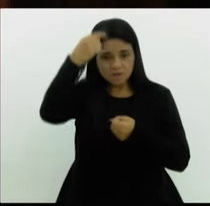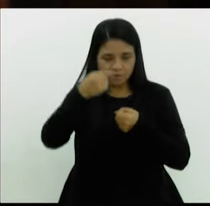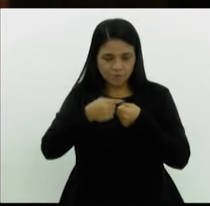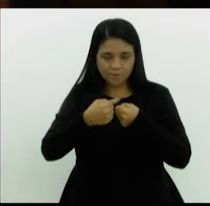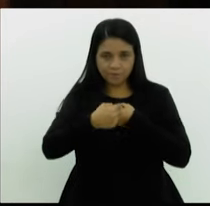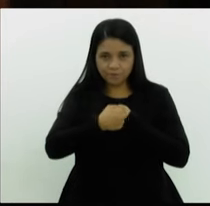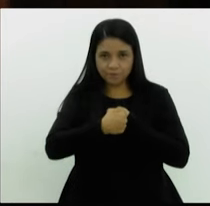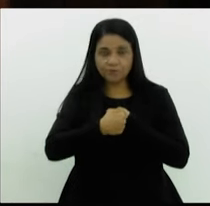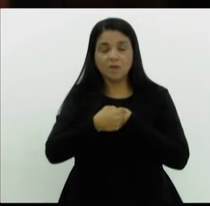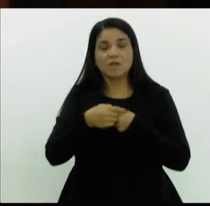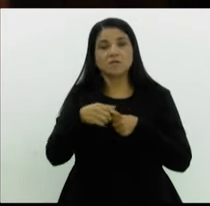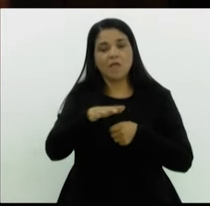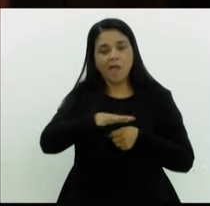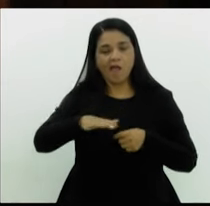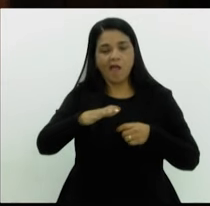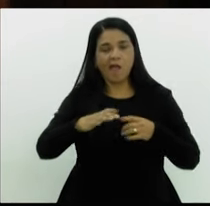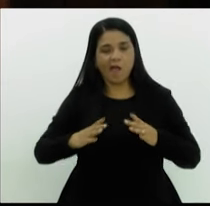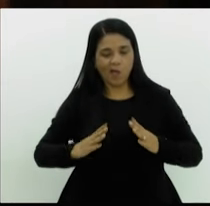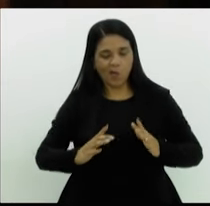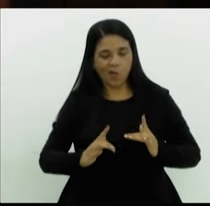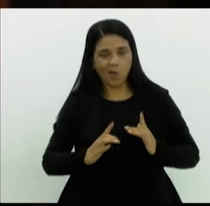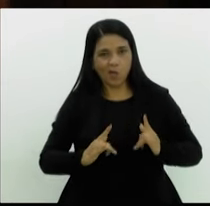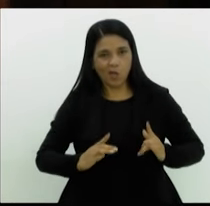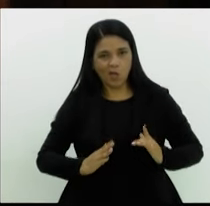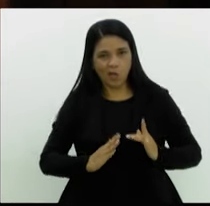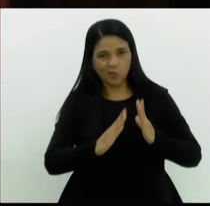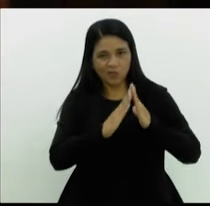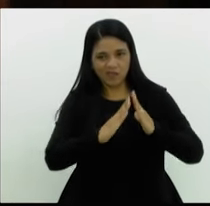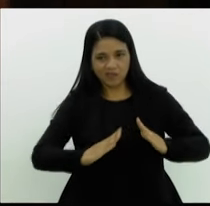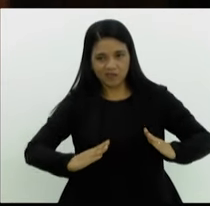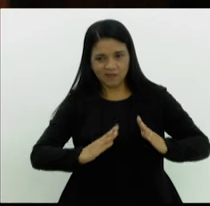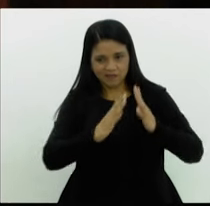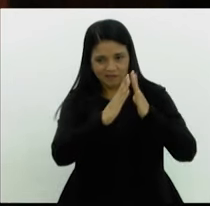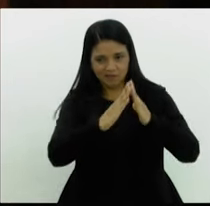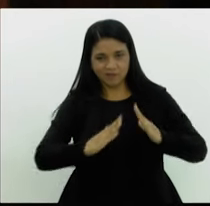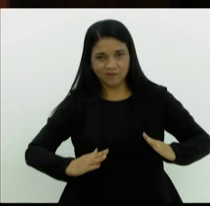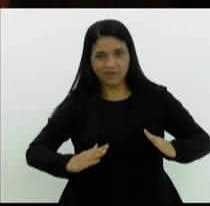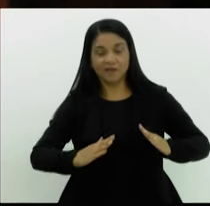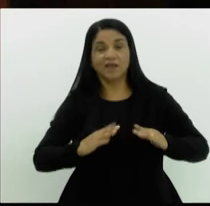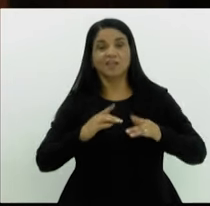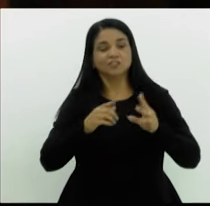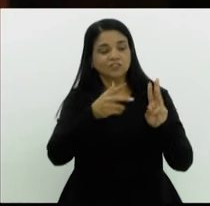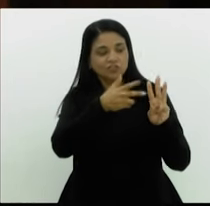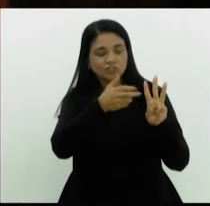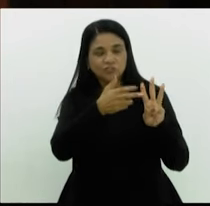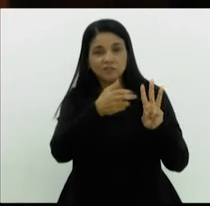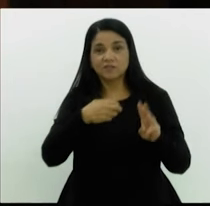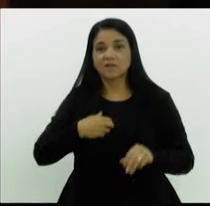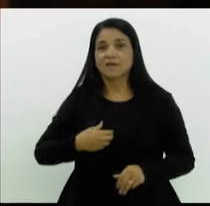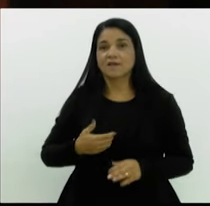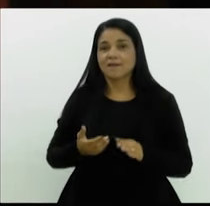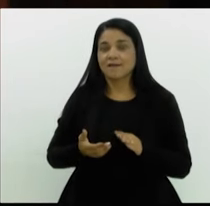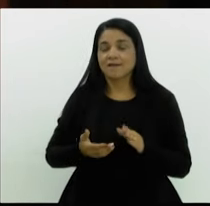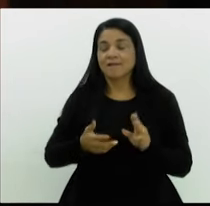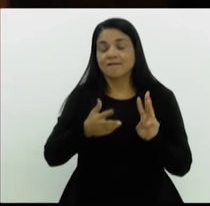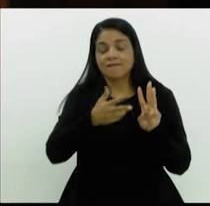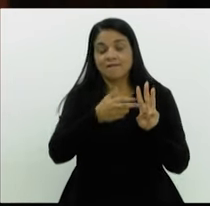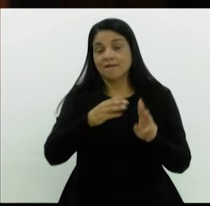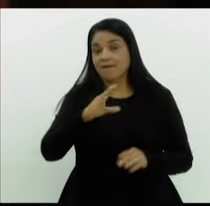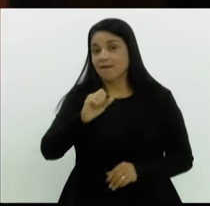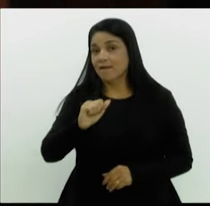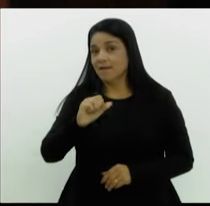aldeia indígena, não é, para o cacique Algemiro, que as providências já estão